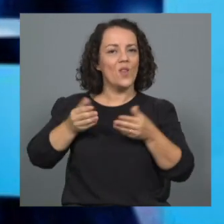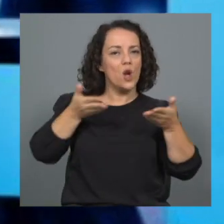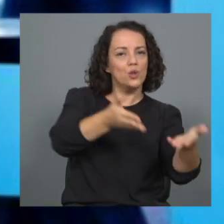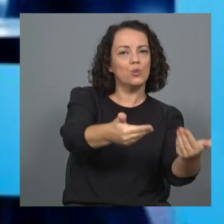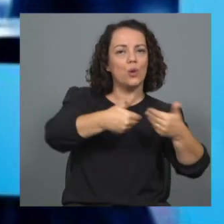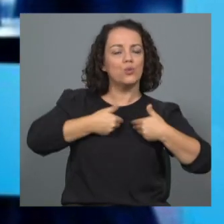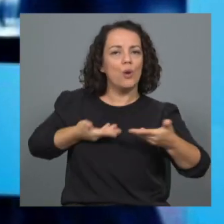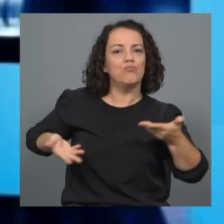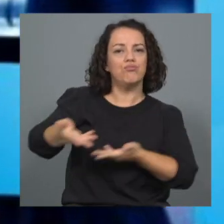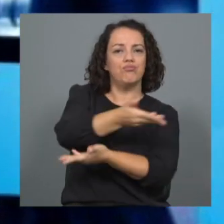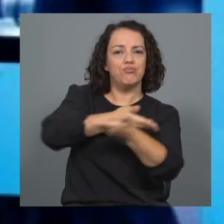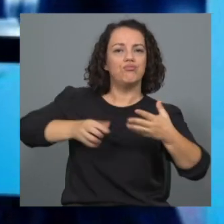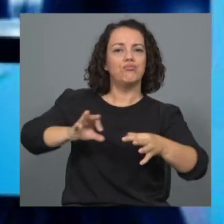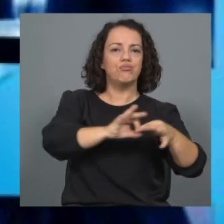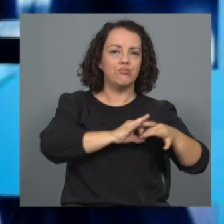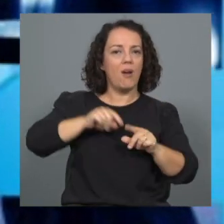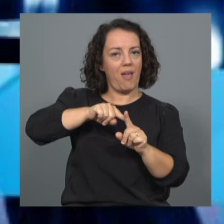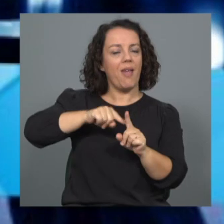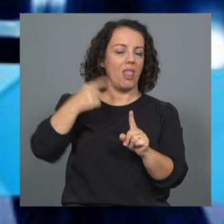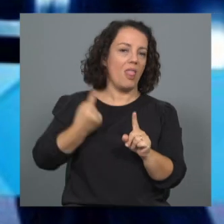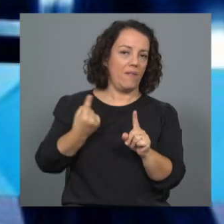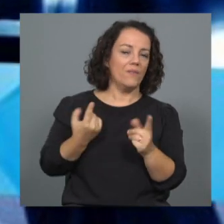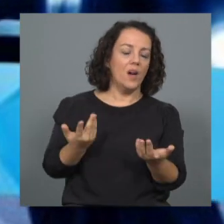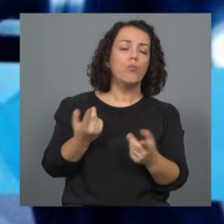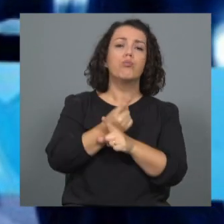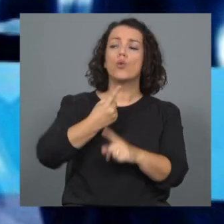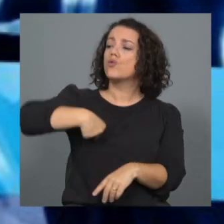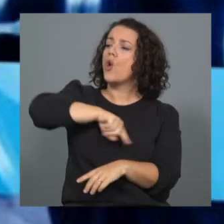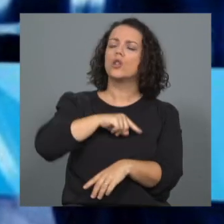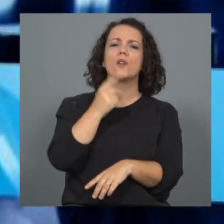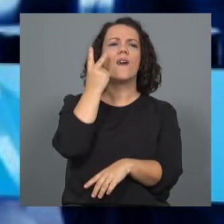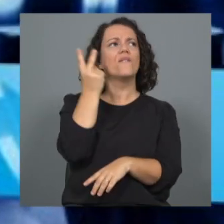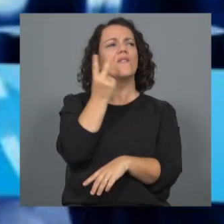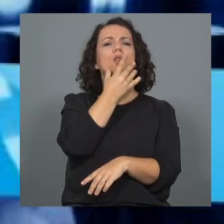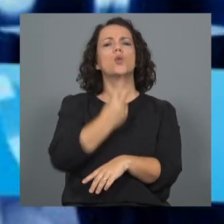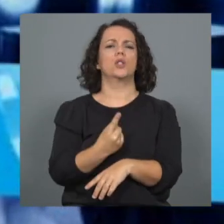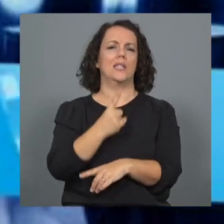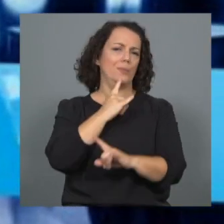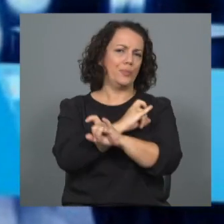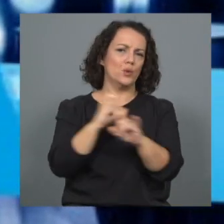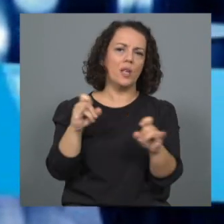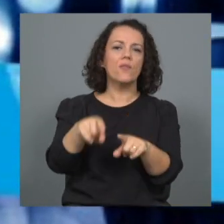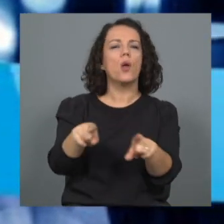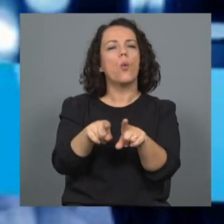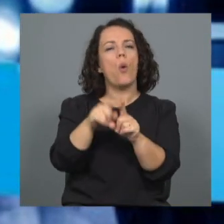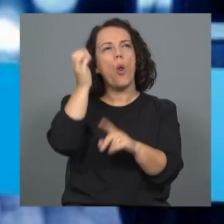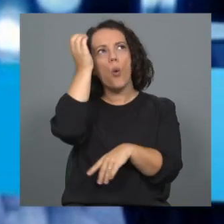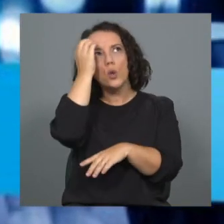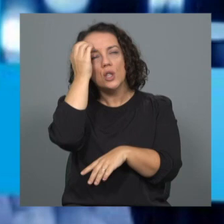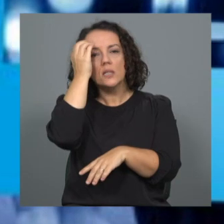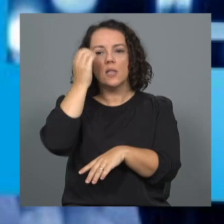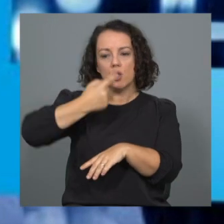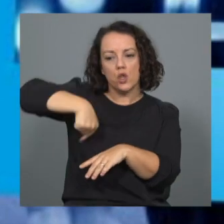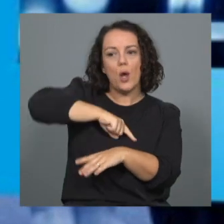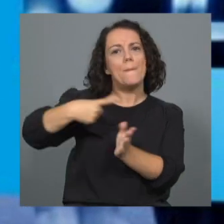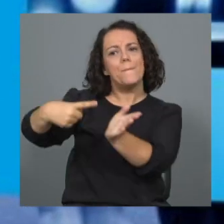fundo, nenhum de nós vive sozinho, não é possível viver sozinho, não é? Portanto, isto é um momento de tomada de consciência de que precisamos uns dos